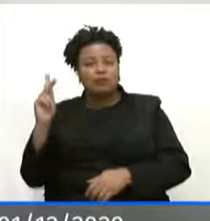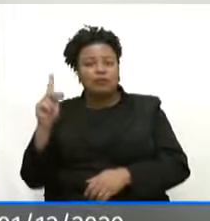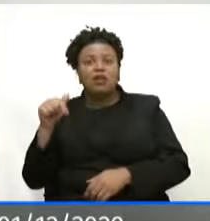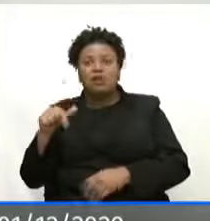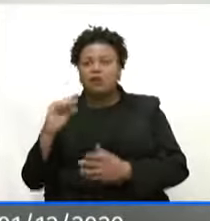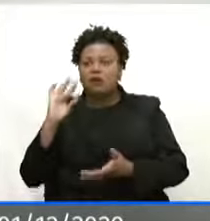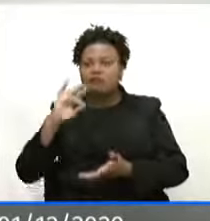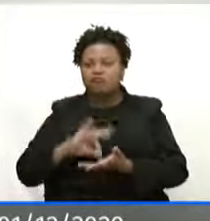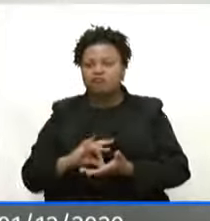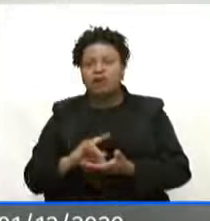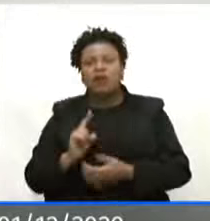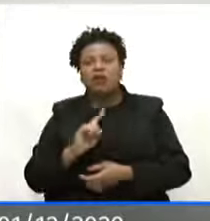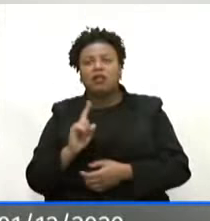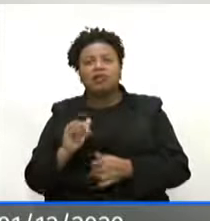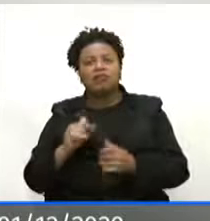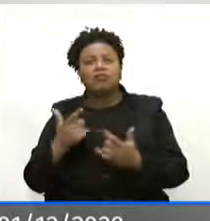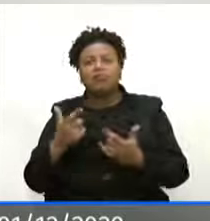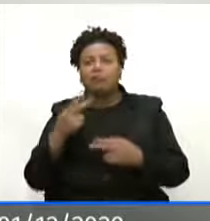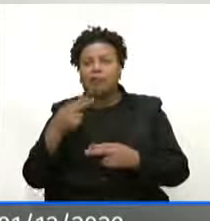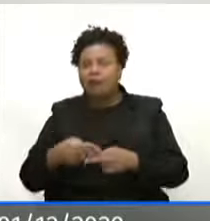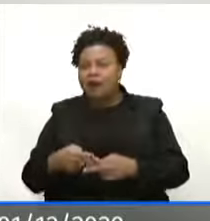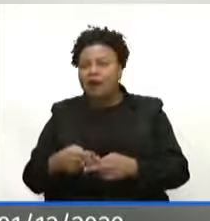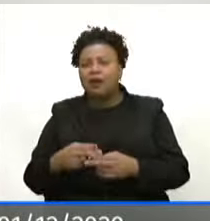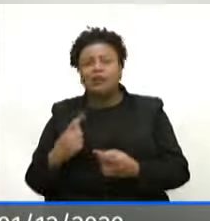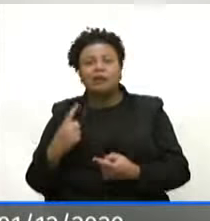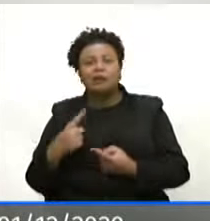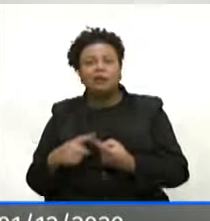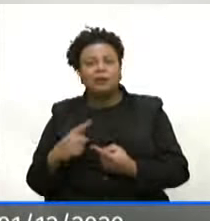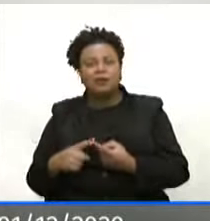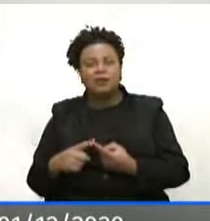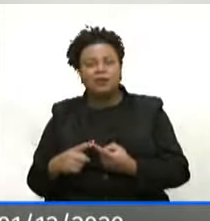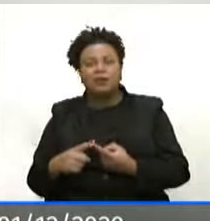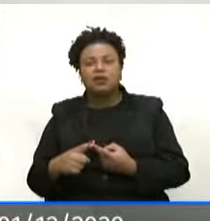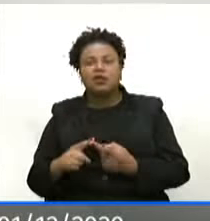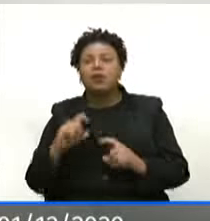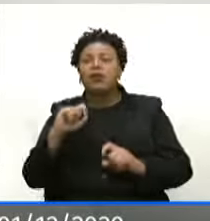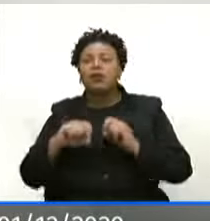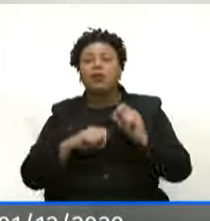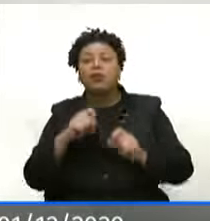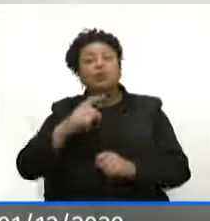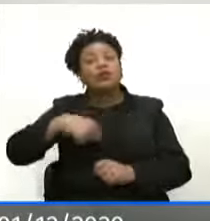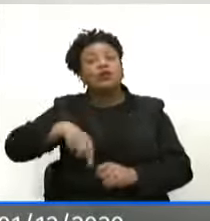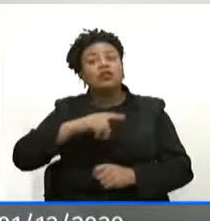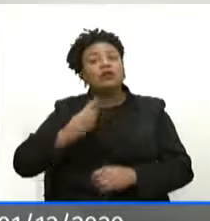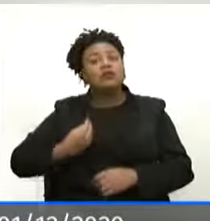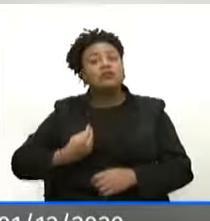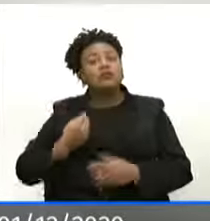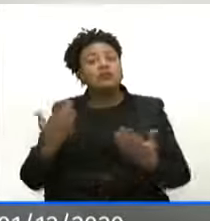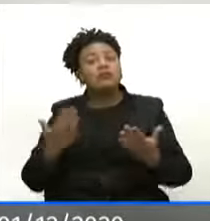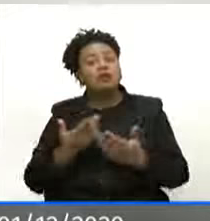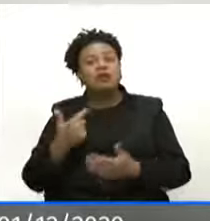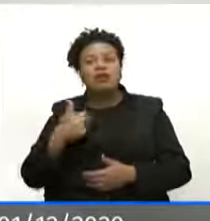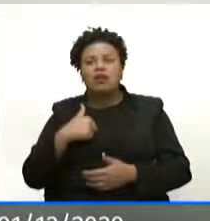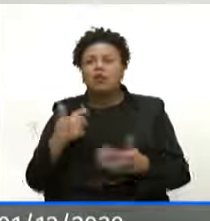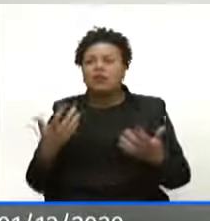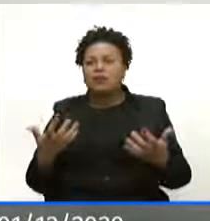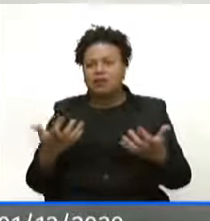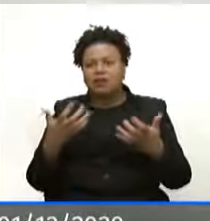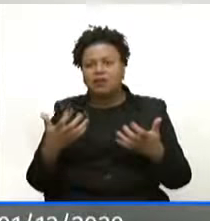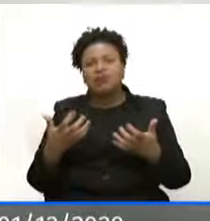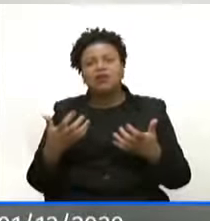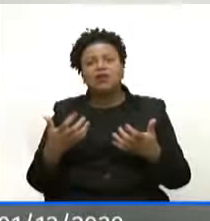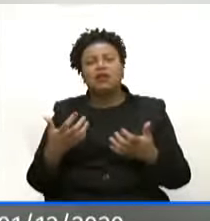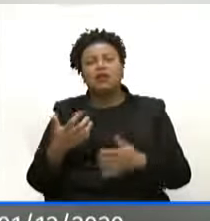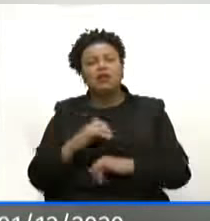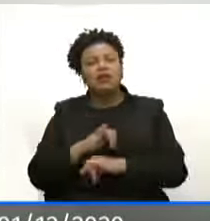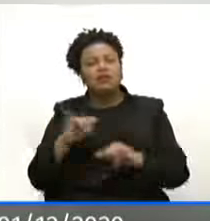efetivada, que ela não sofra interrupção, porque o que, que nós estamos vivendo? Eu queria dirigir